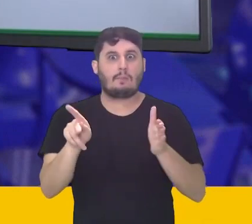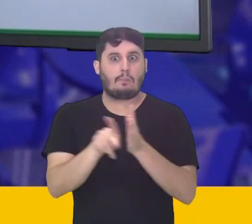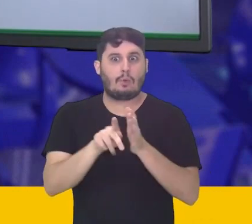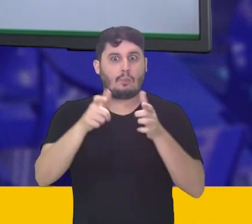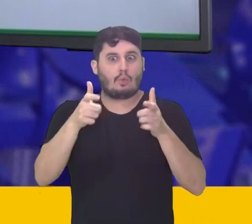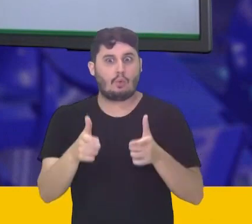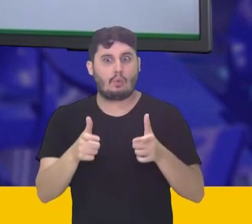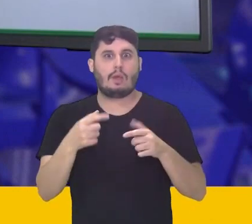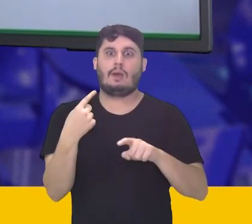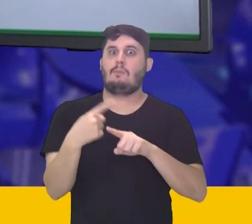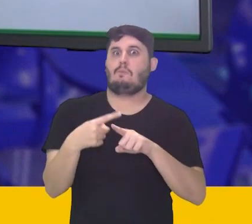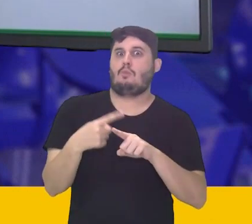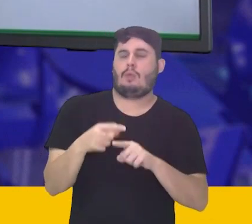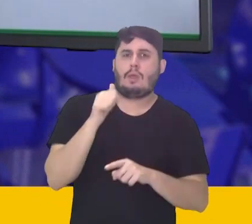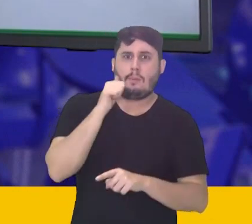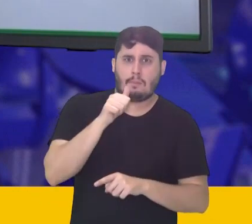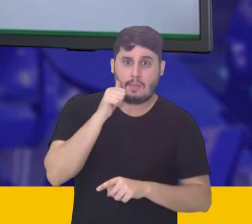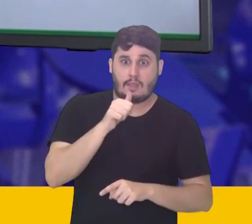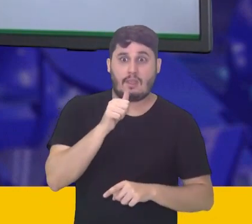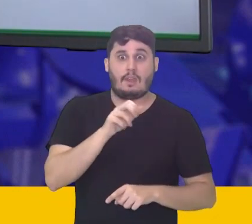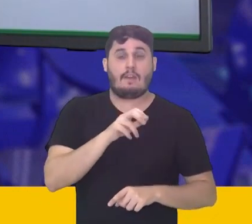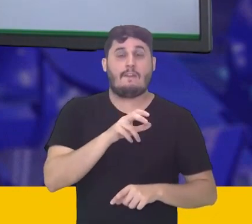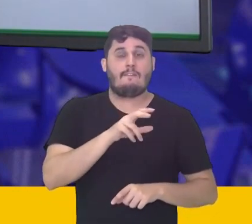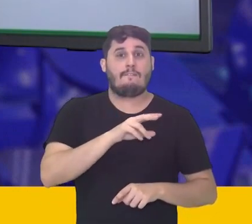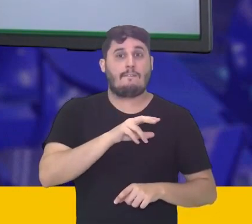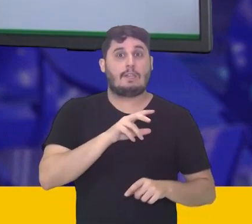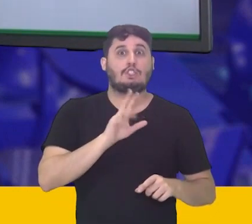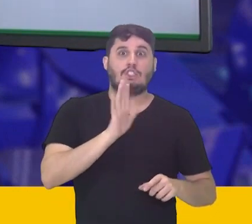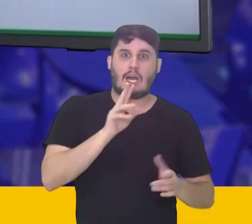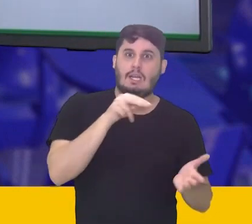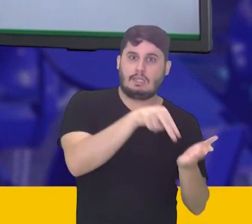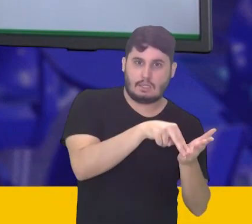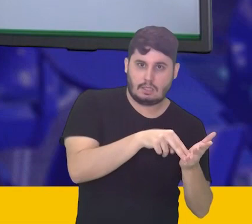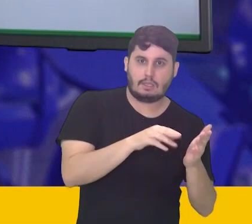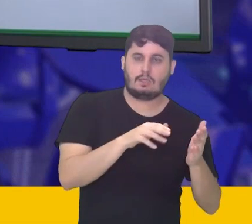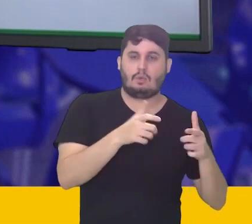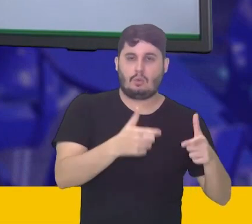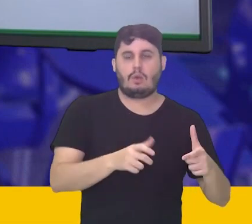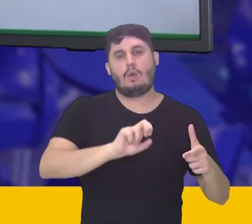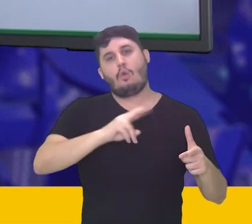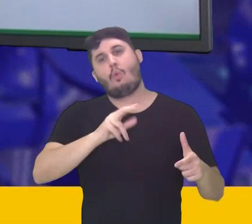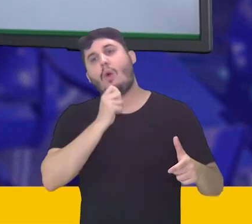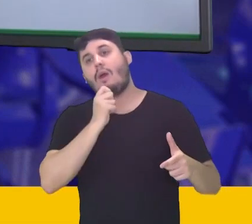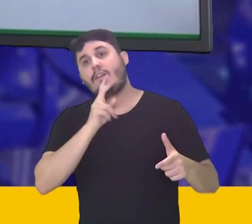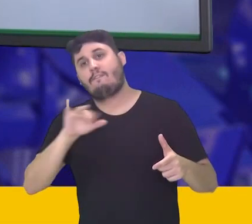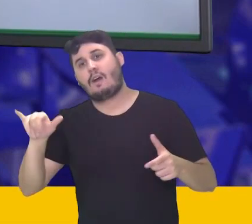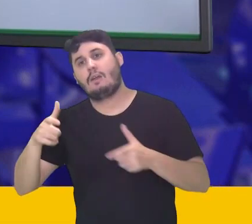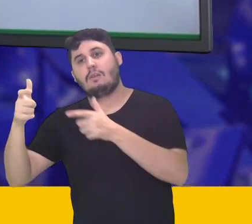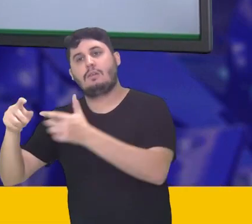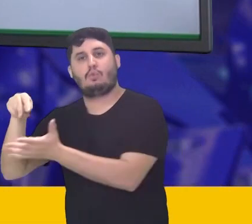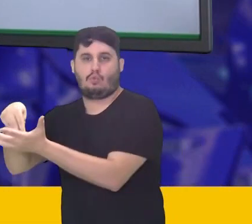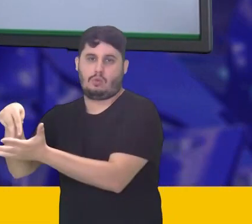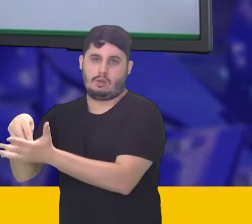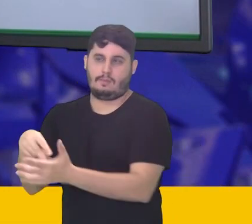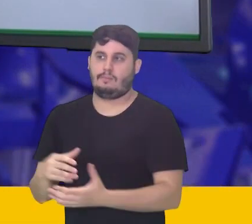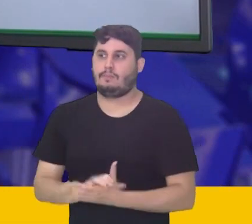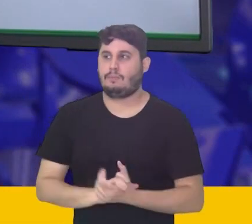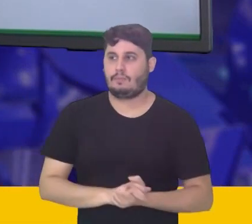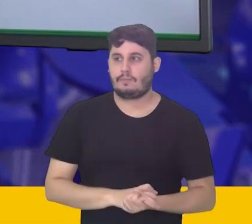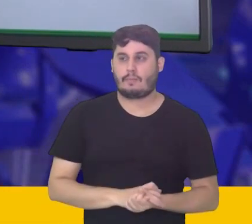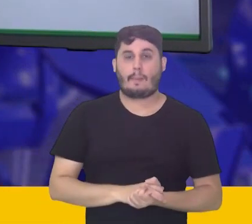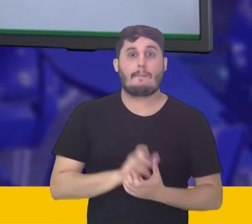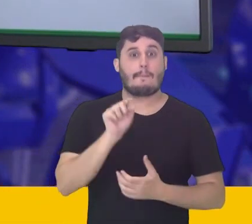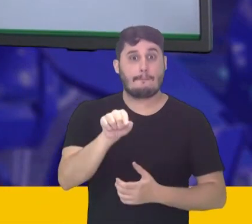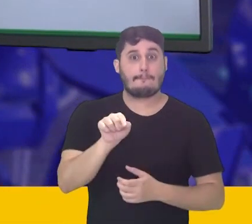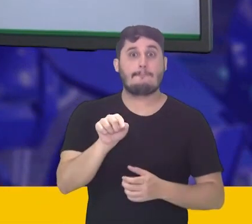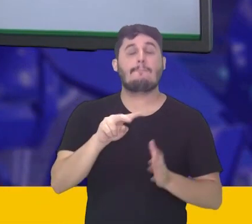provavelmente ela irá para esse lugar ou ela foi. Ok? I'm going to the Science Museum. Então, estou